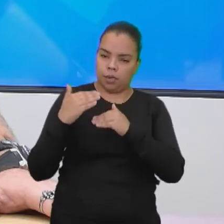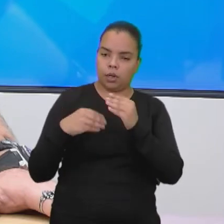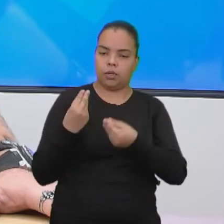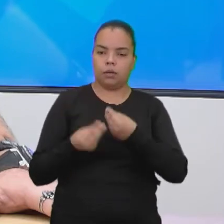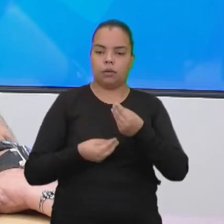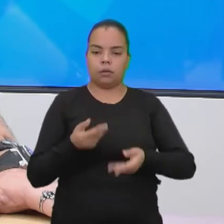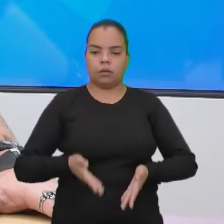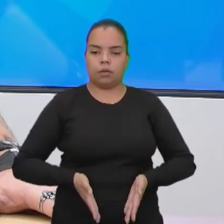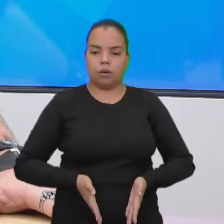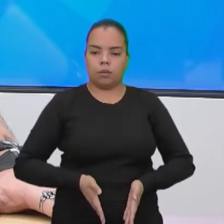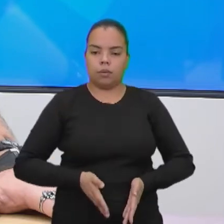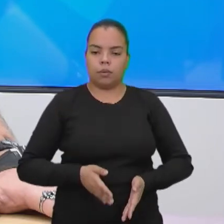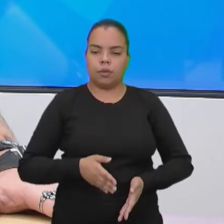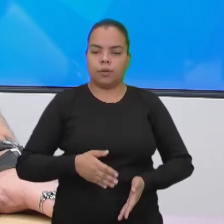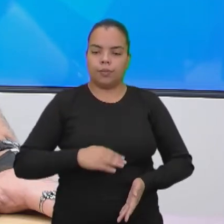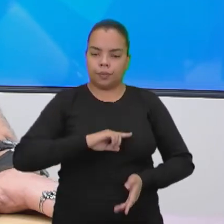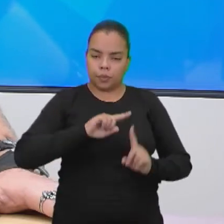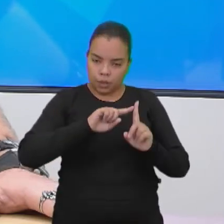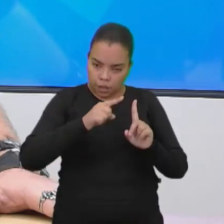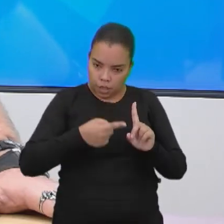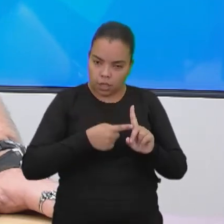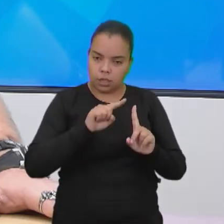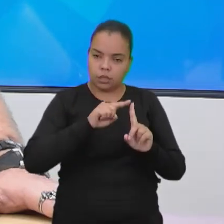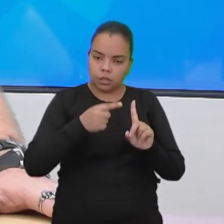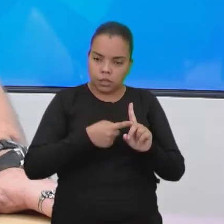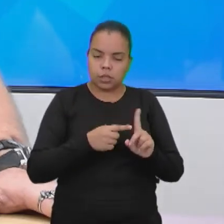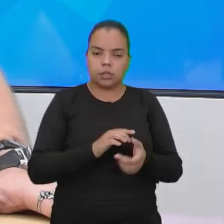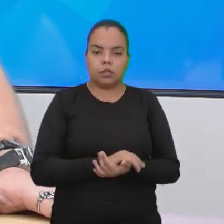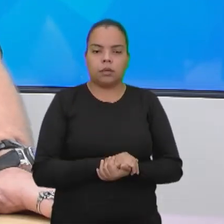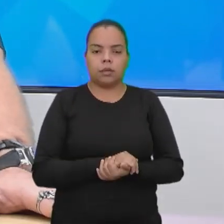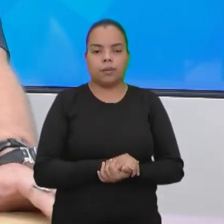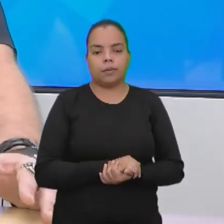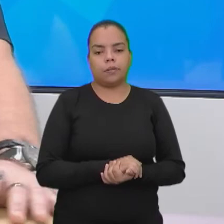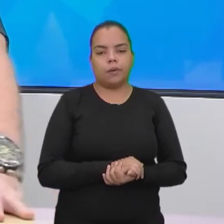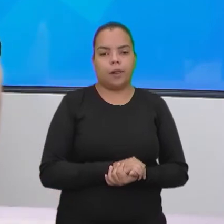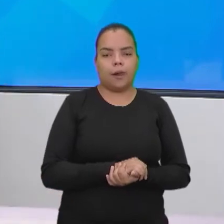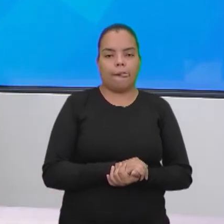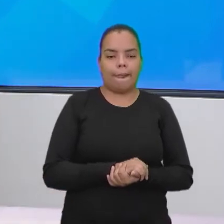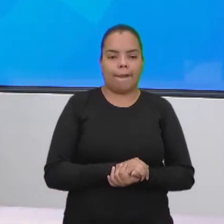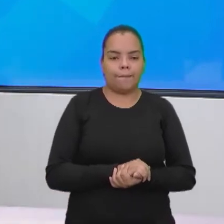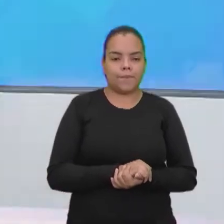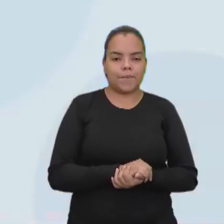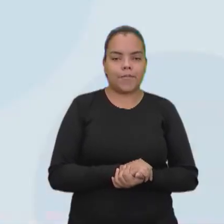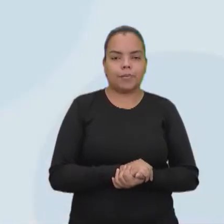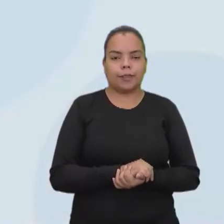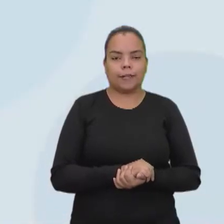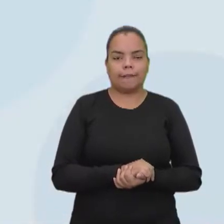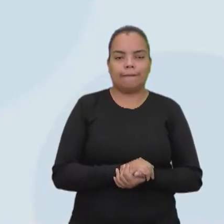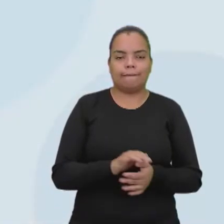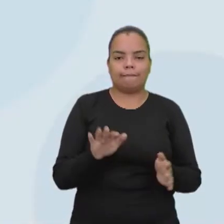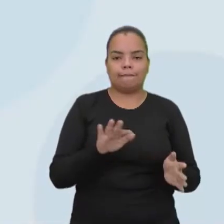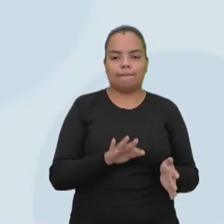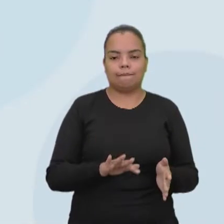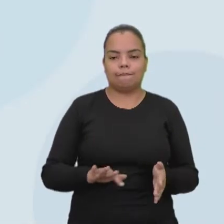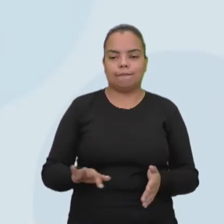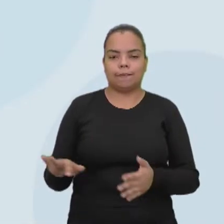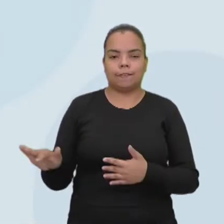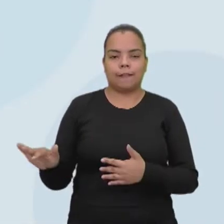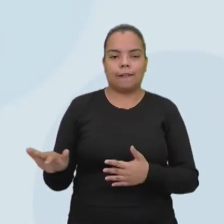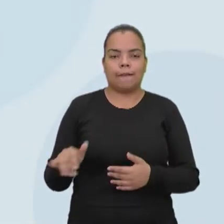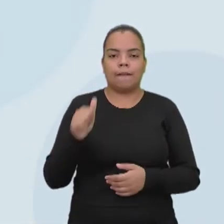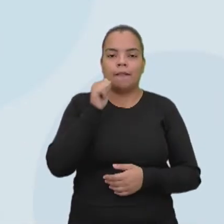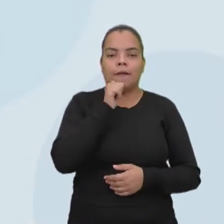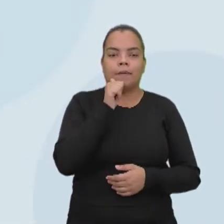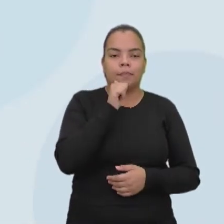E, logicamente, também a importância da saúde da mulher. Vamos lá para a próxima, que a gente vai falar sobre questões econômicas. Tá lá, a